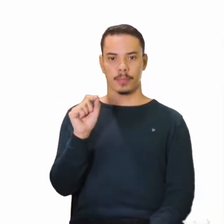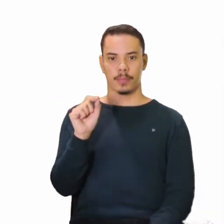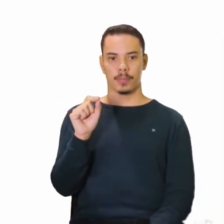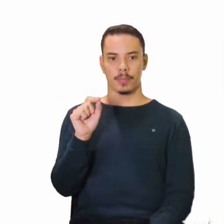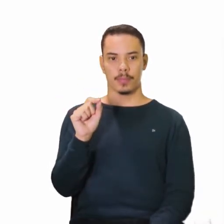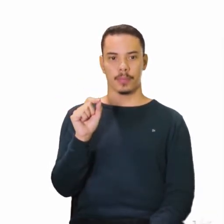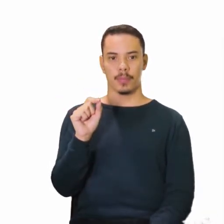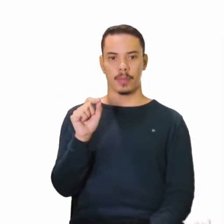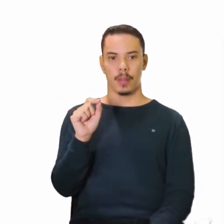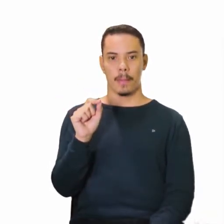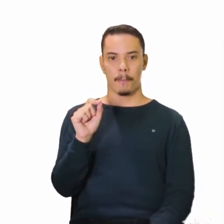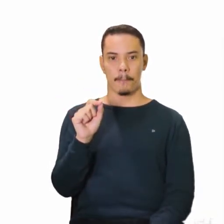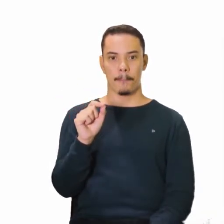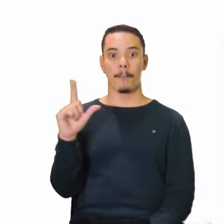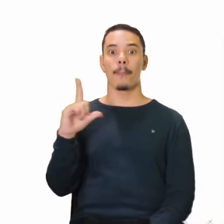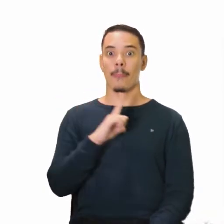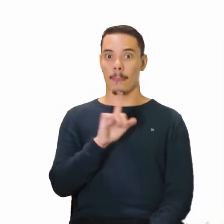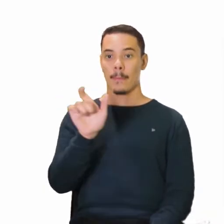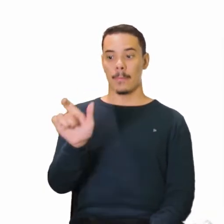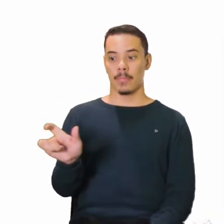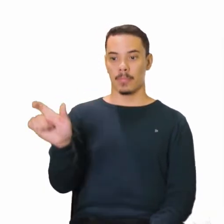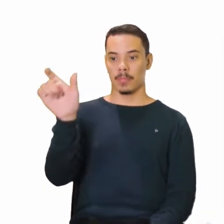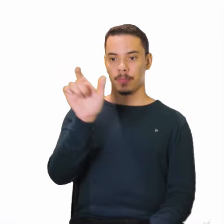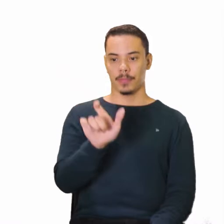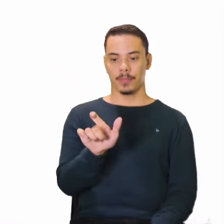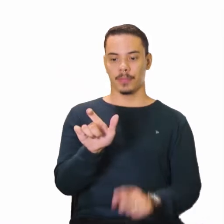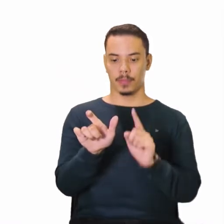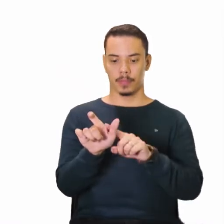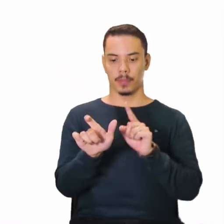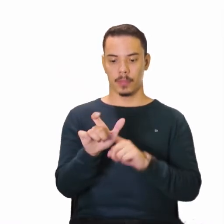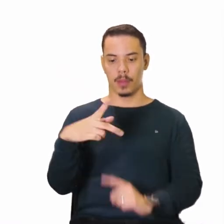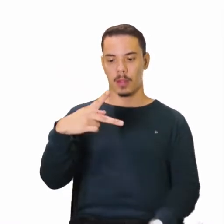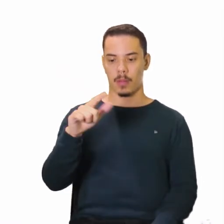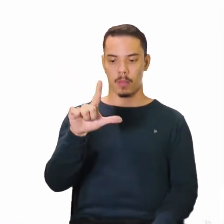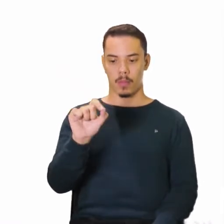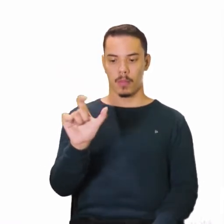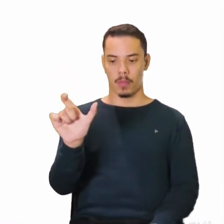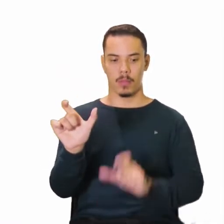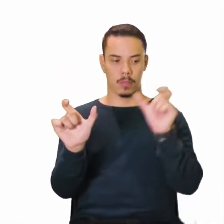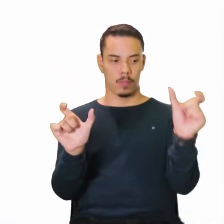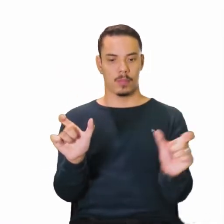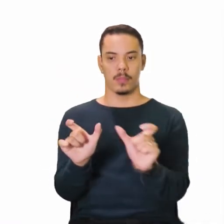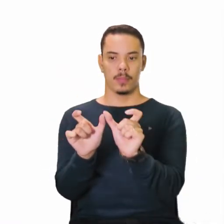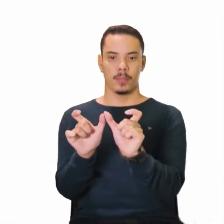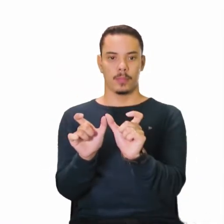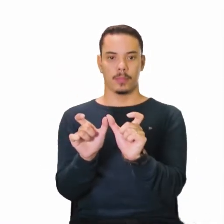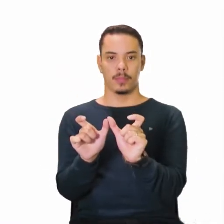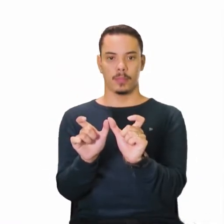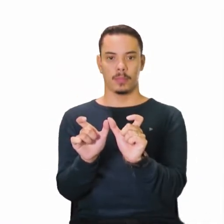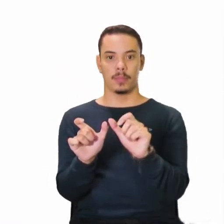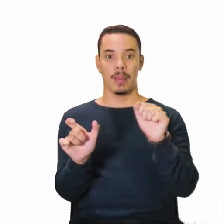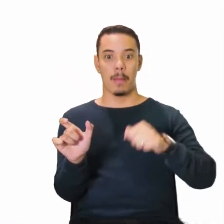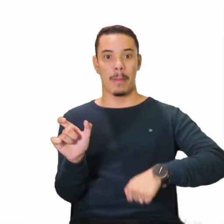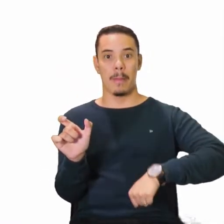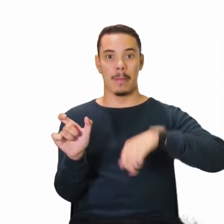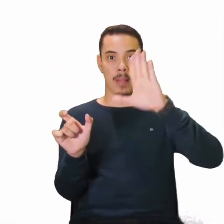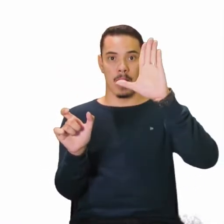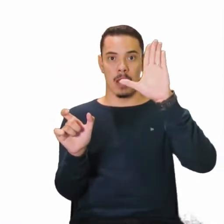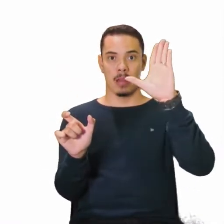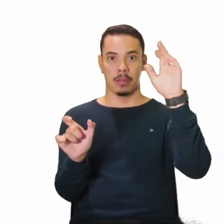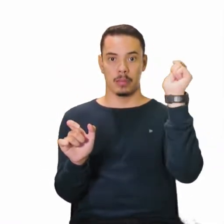olha agora a palavra que vai dar esse grau superlativo. Paulo é